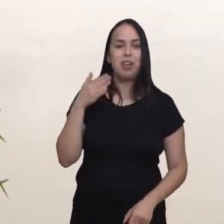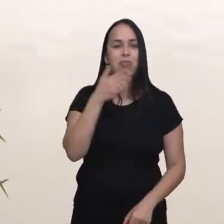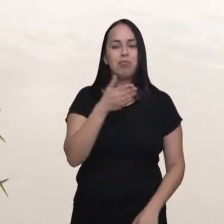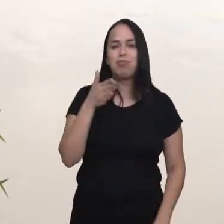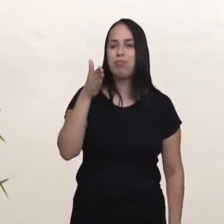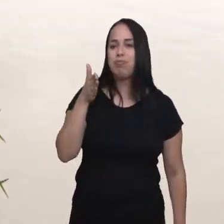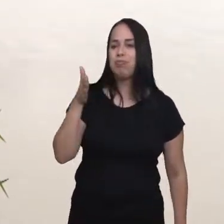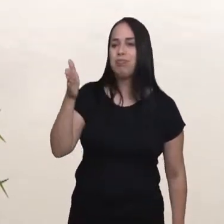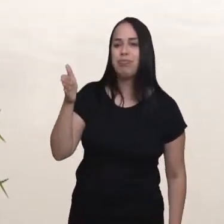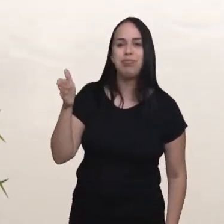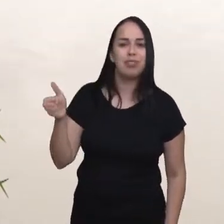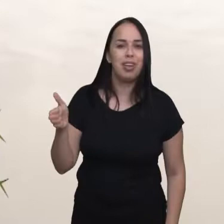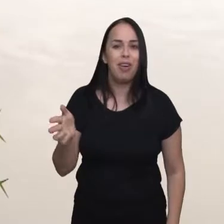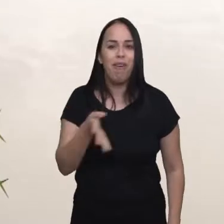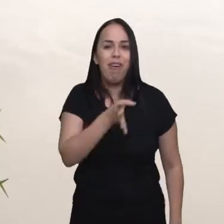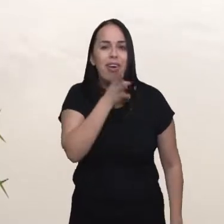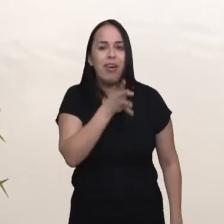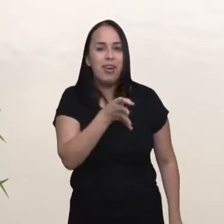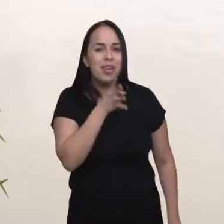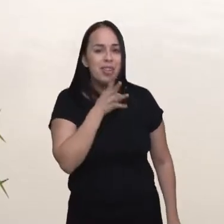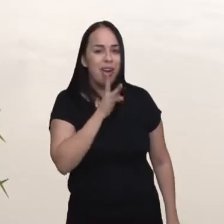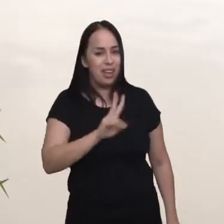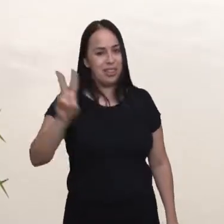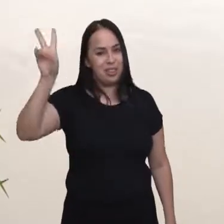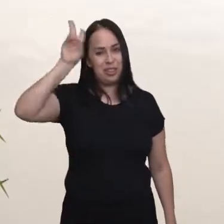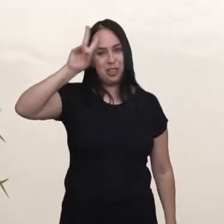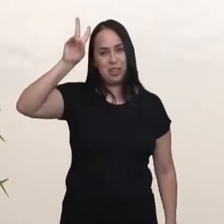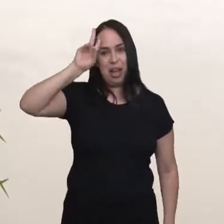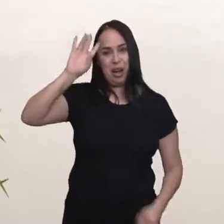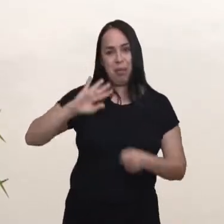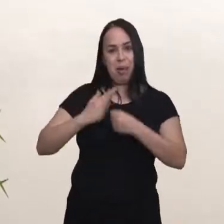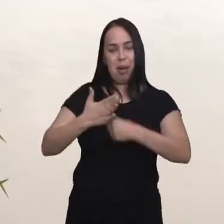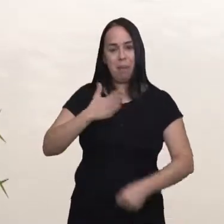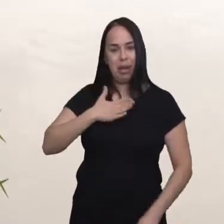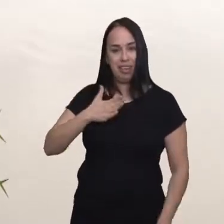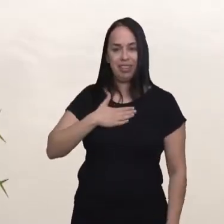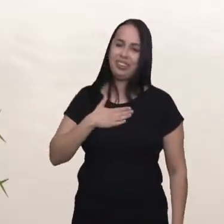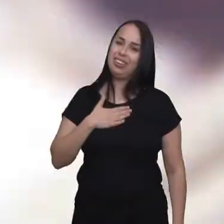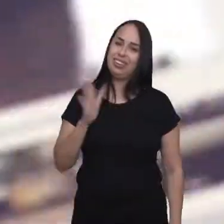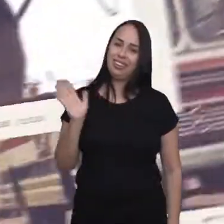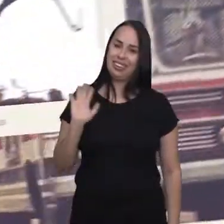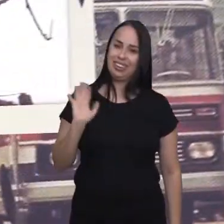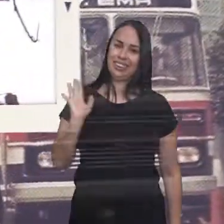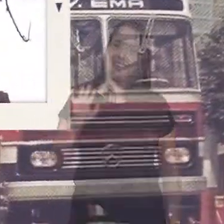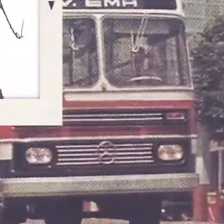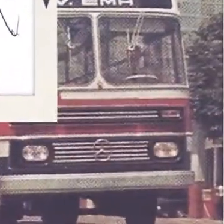pela nossa cidade para conhecer ainda mais histórias do meu bairro. Até lá!